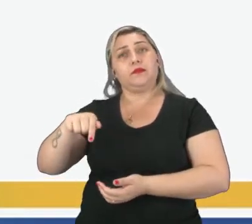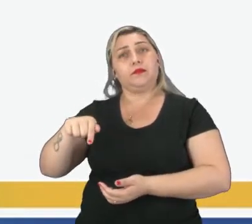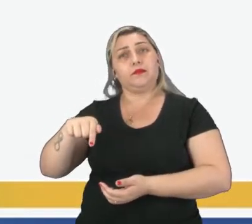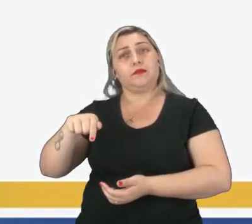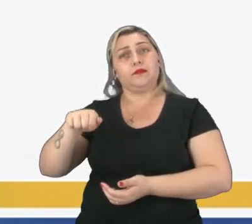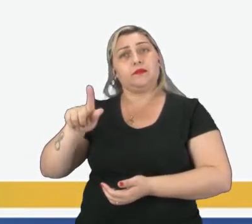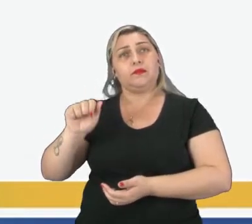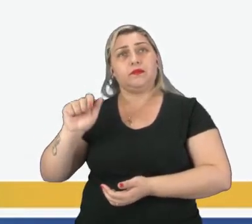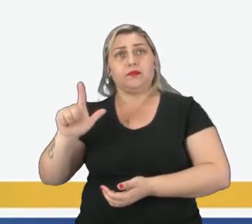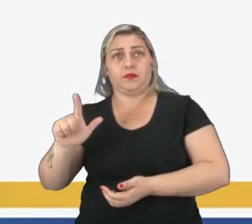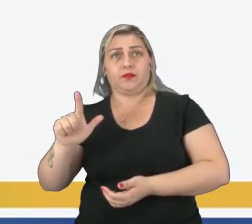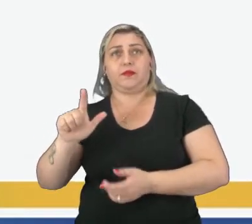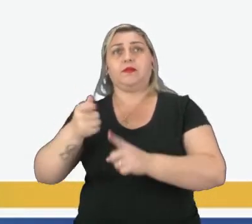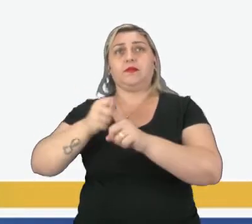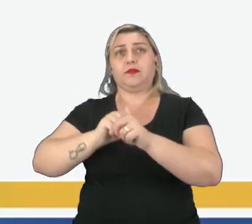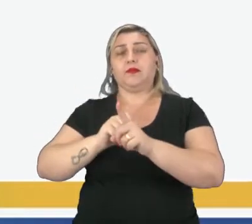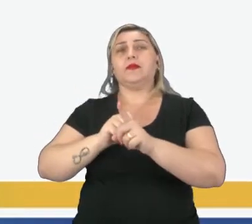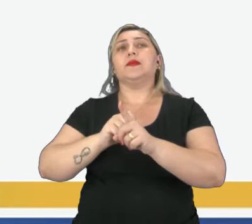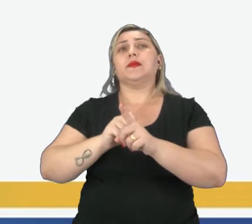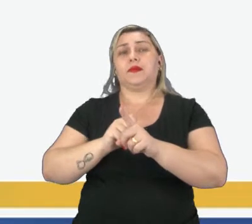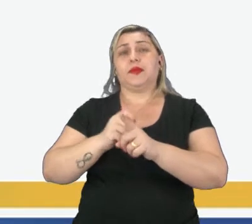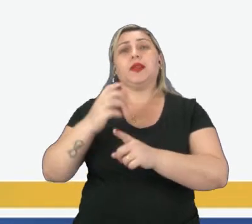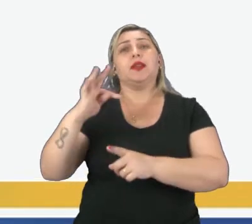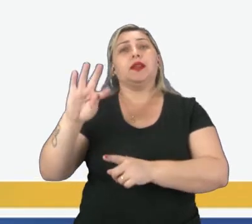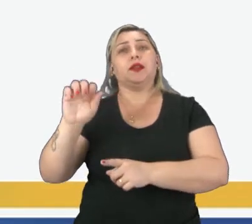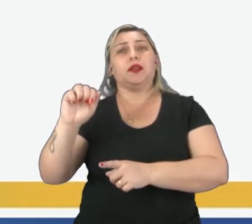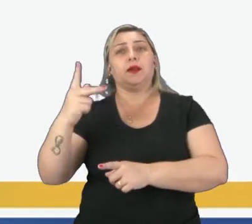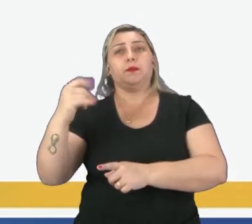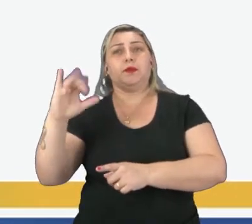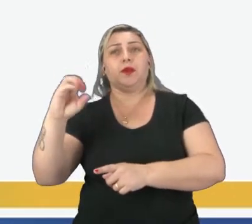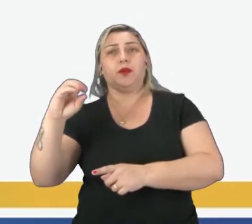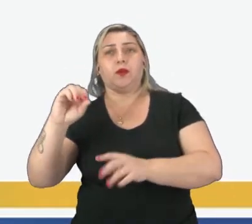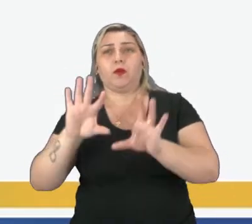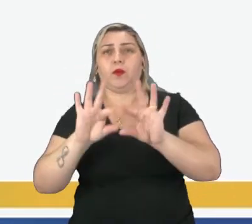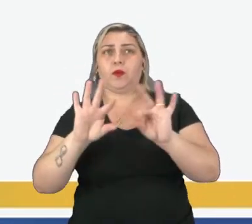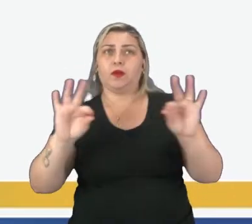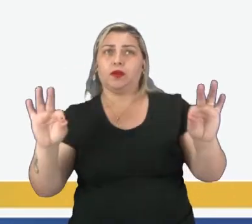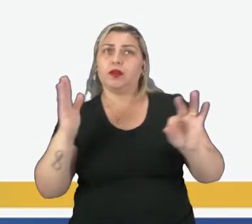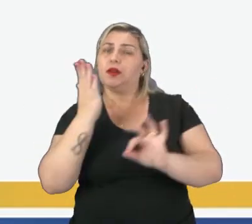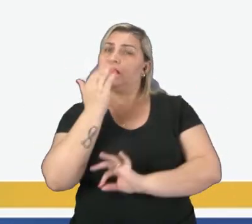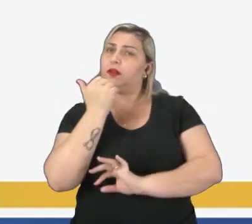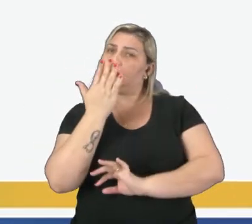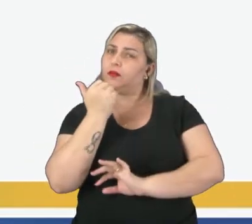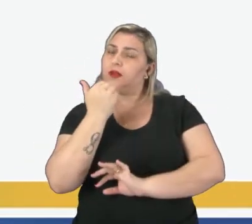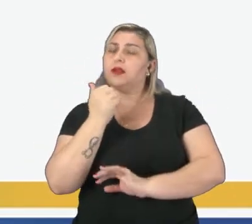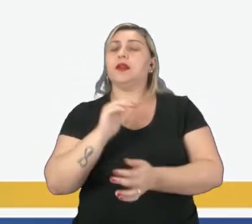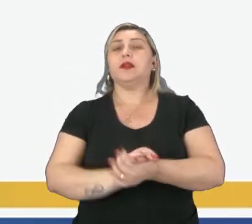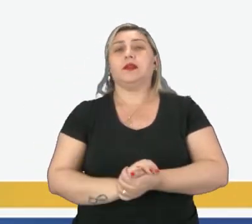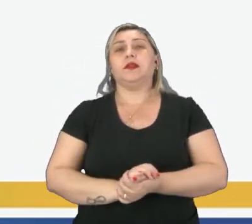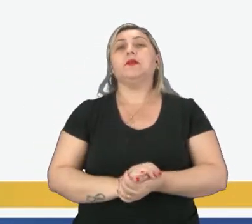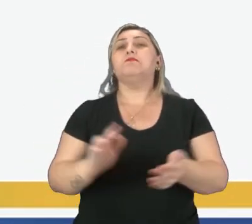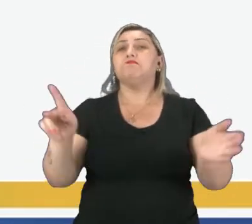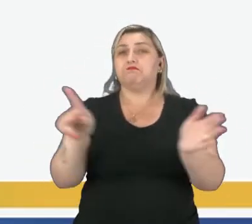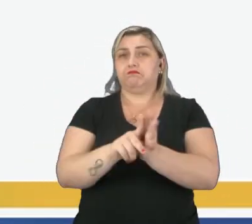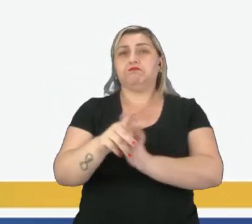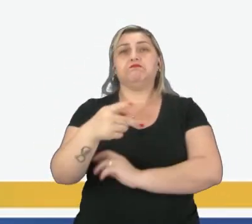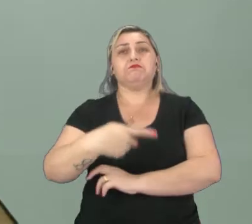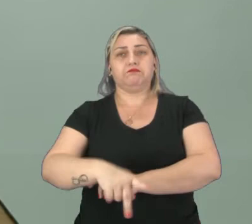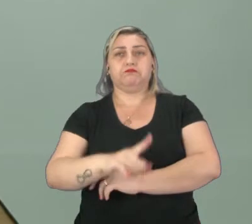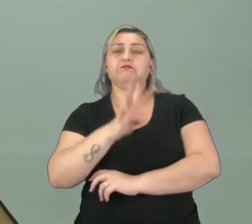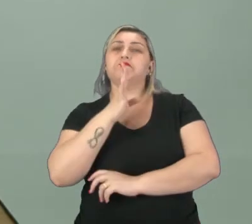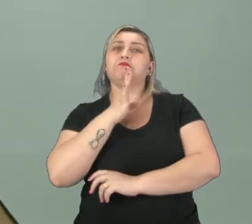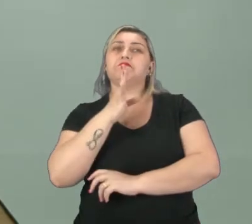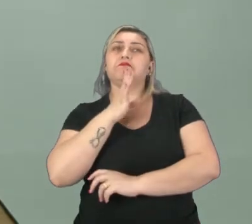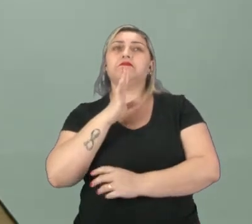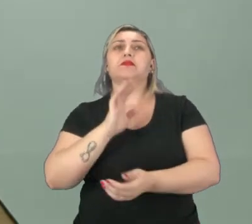O mingau de tapioca e banana, que é uma alimentação, é um prato típico muito conhecido